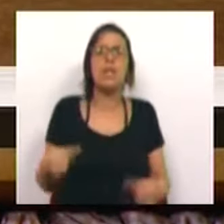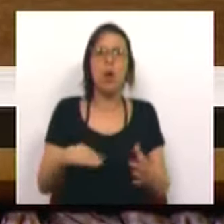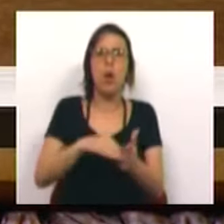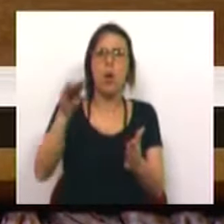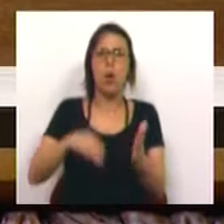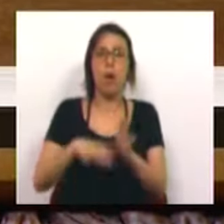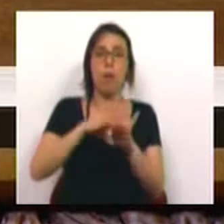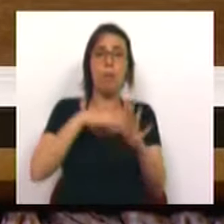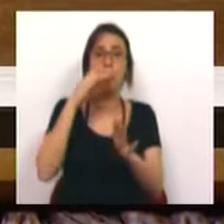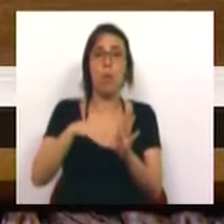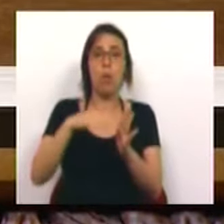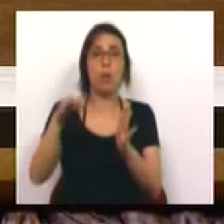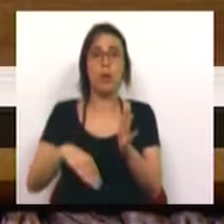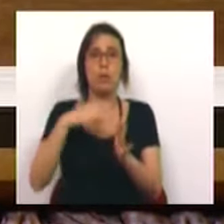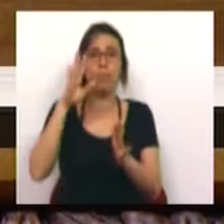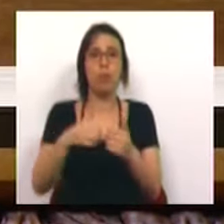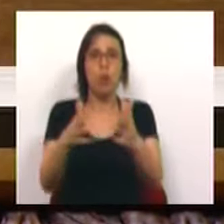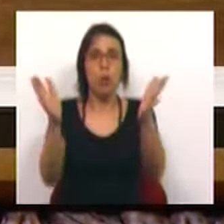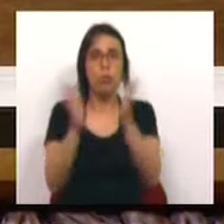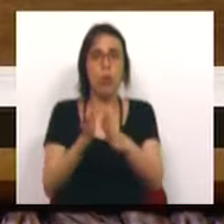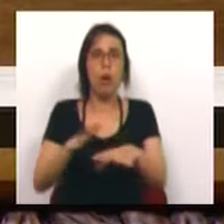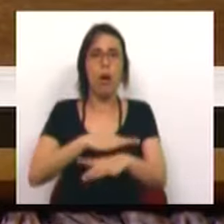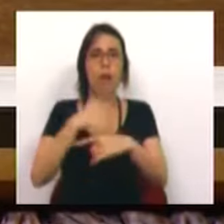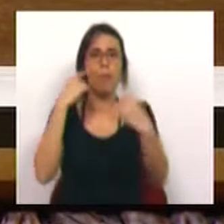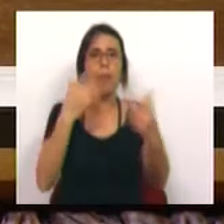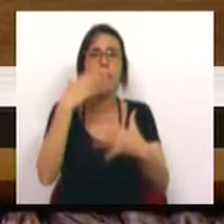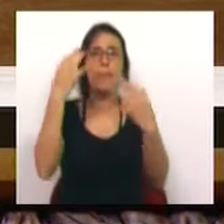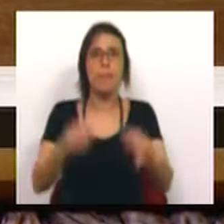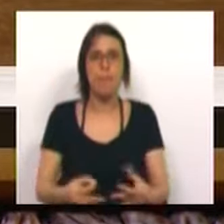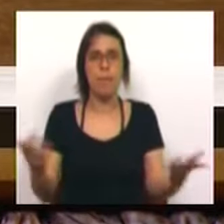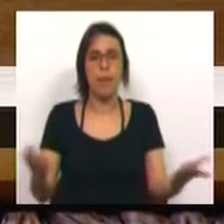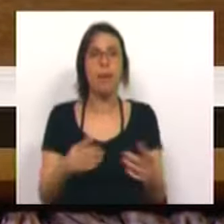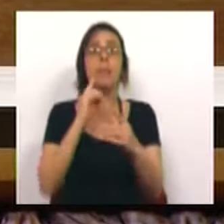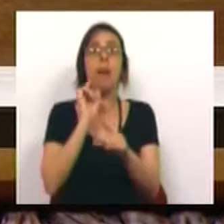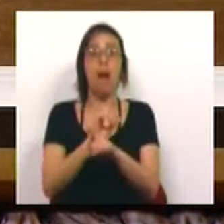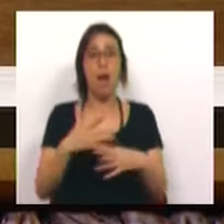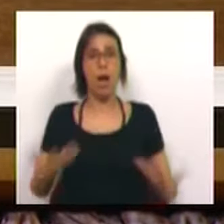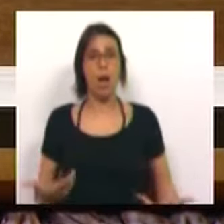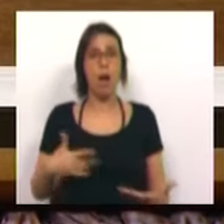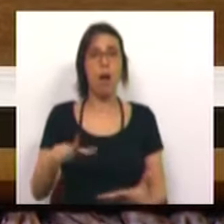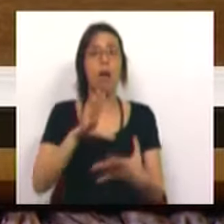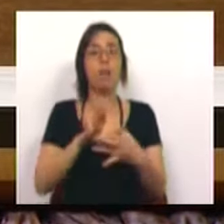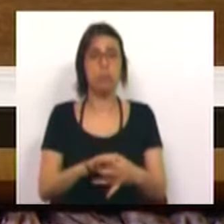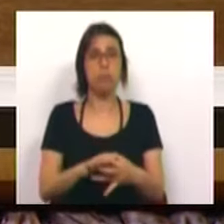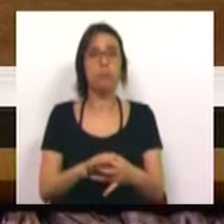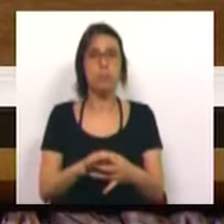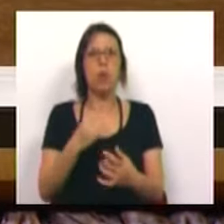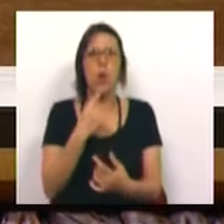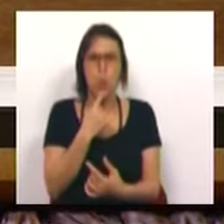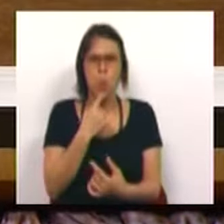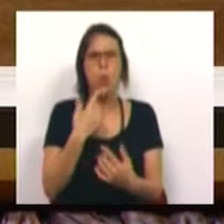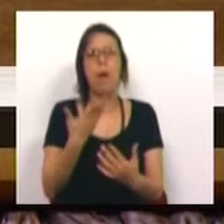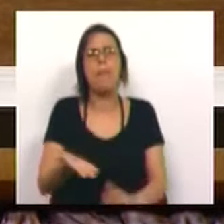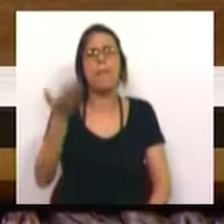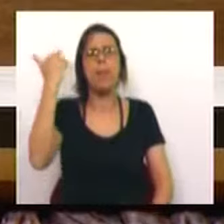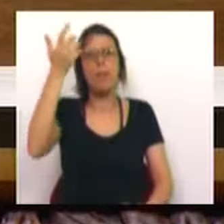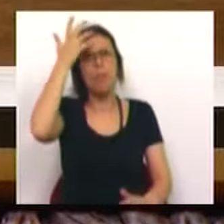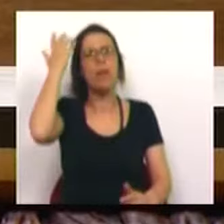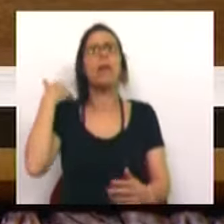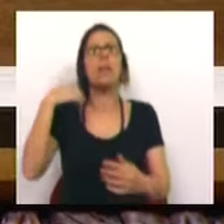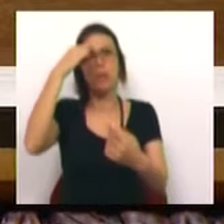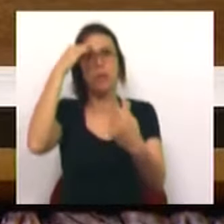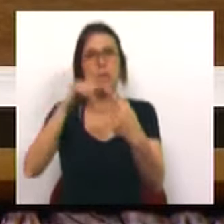contratos precários e de contratação precária em toda a administração pública. No ponto em que nos encontramos, estamos muito, muito longe desse